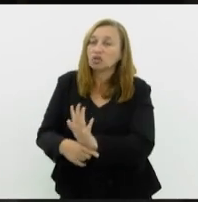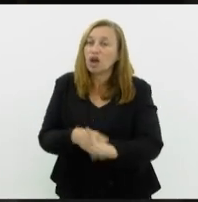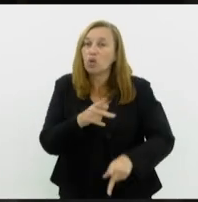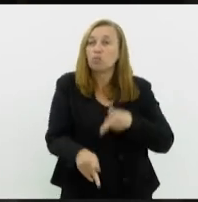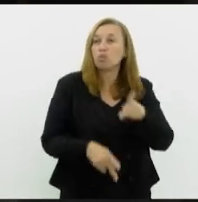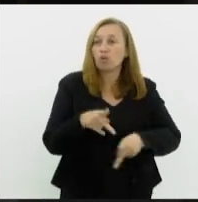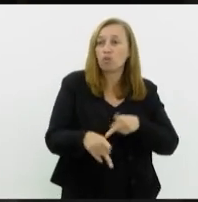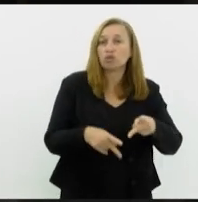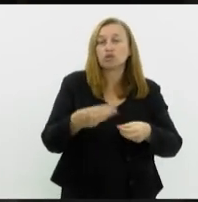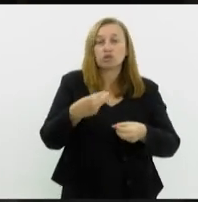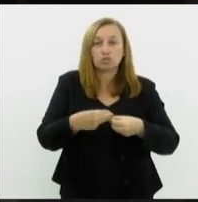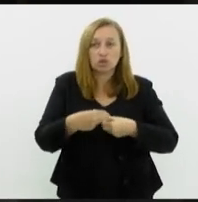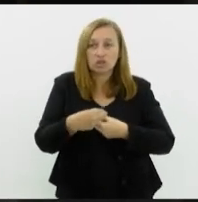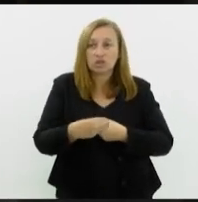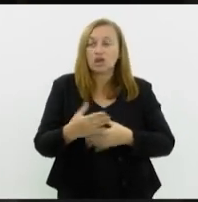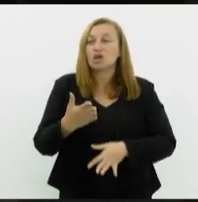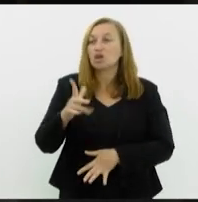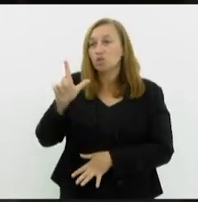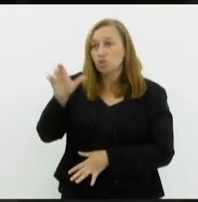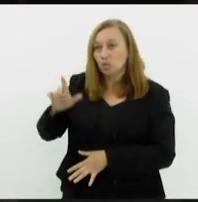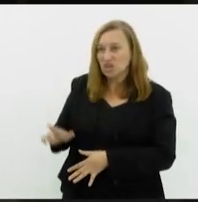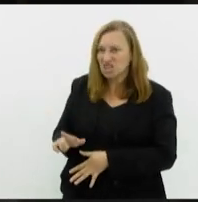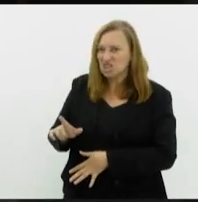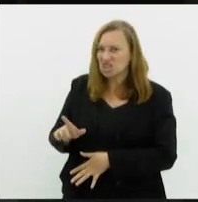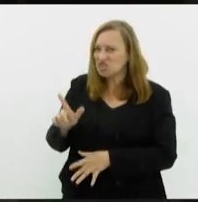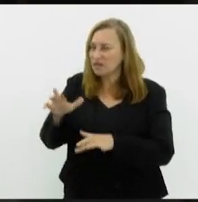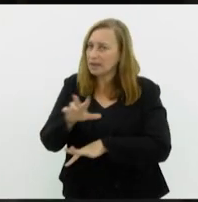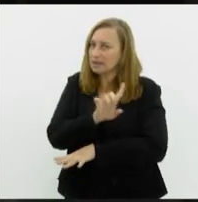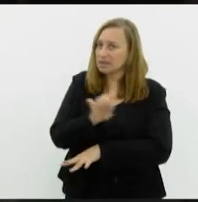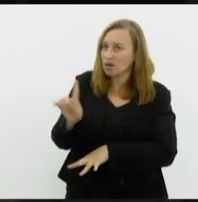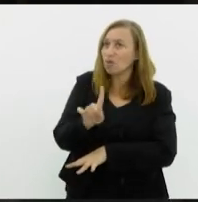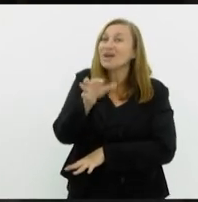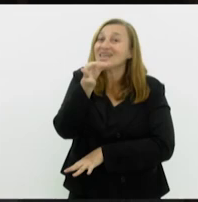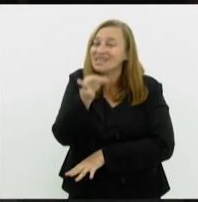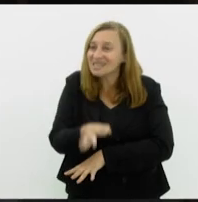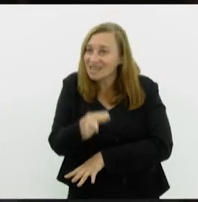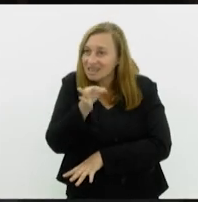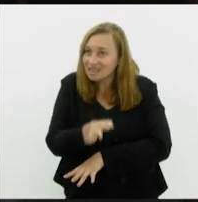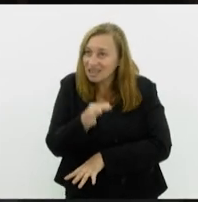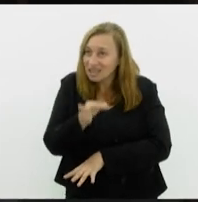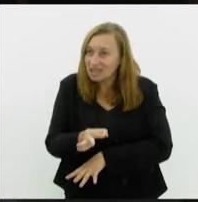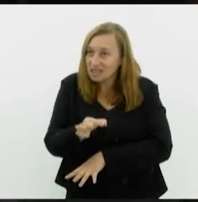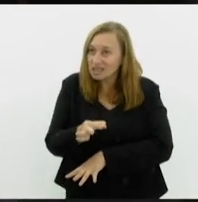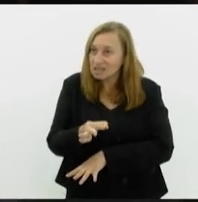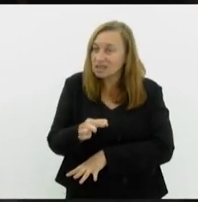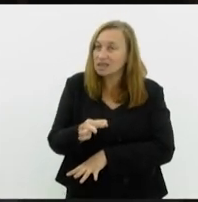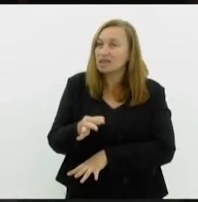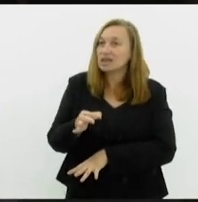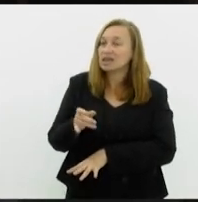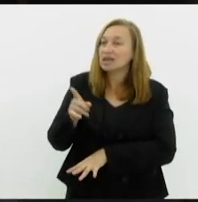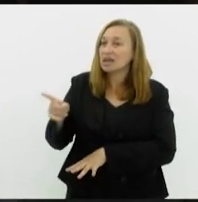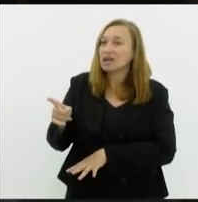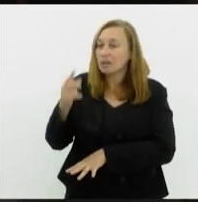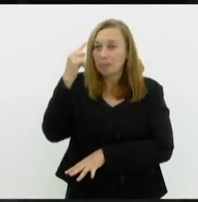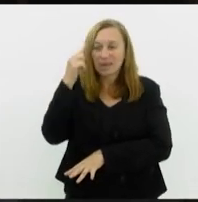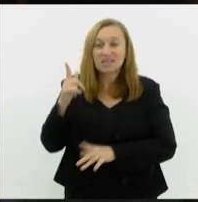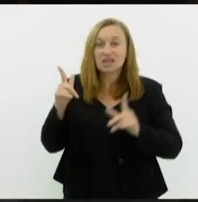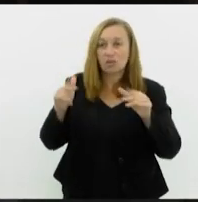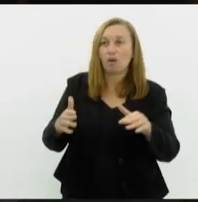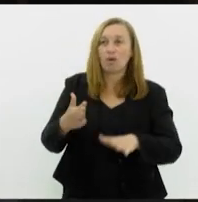com o nosso município. E o Luiz não é diferente. Tenho certeza que o critério dele é